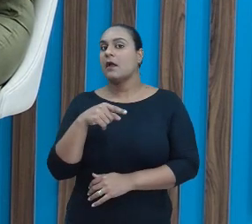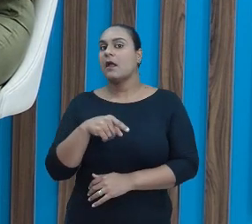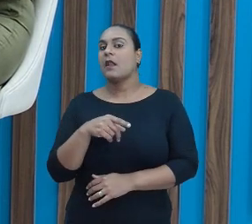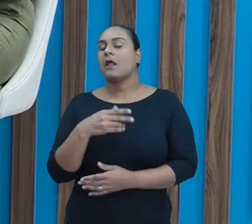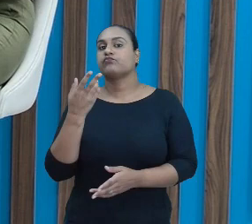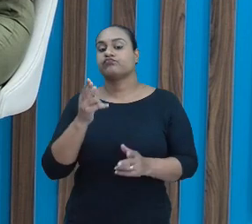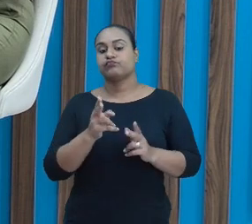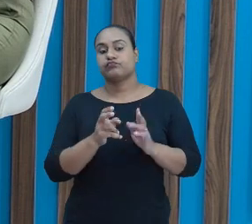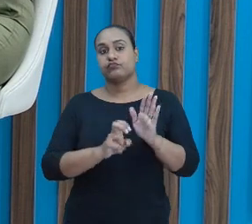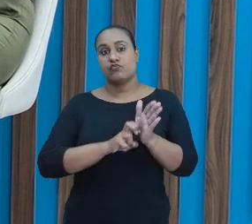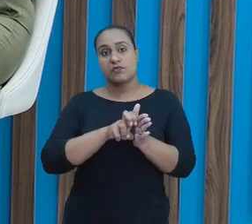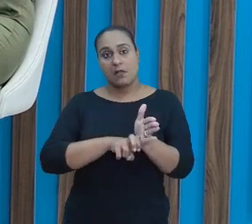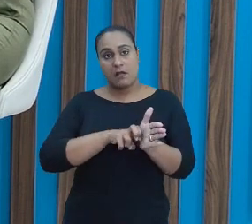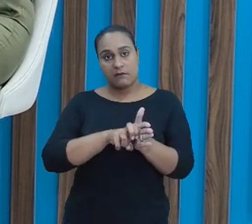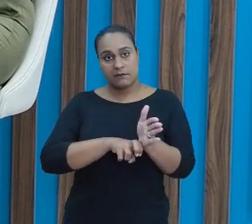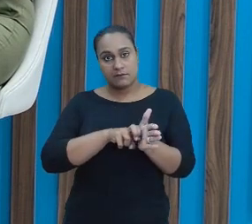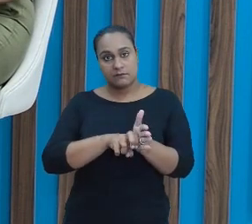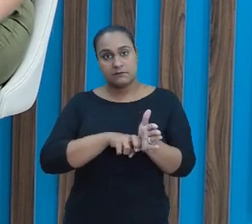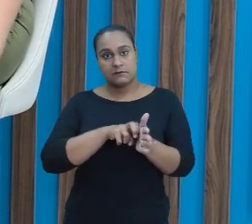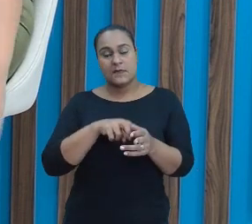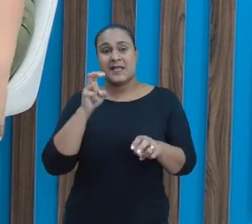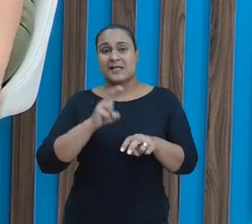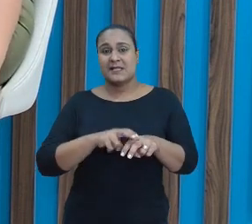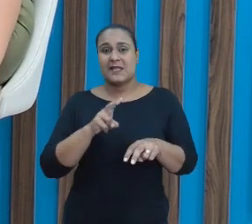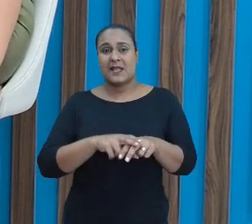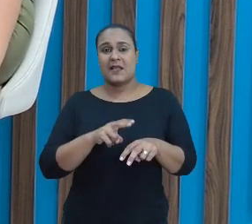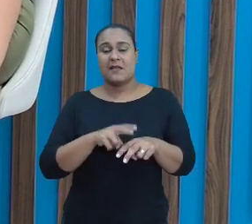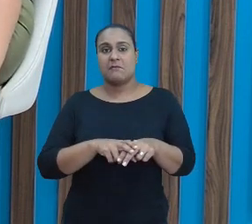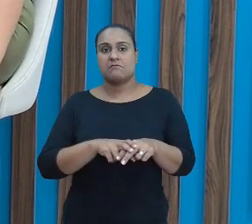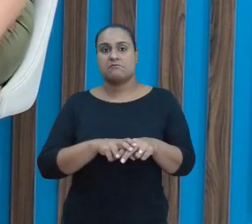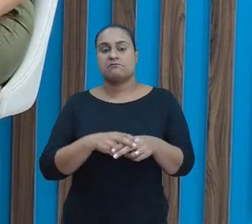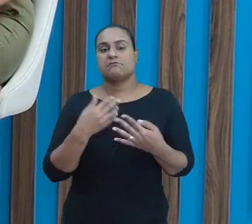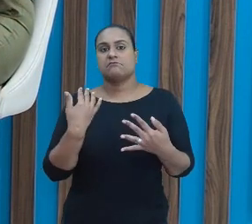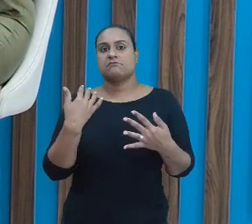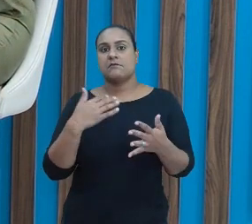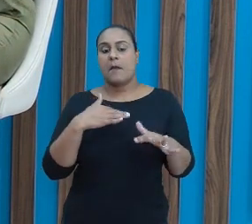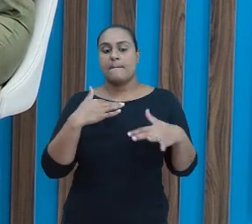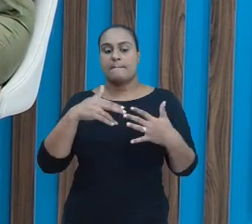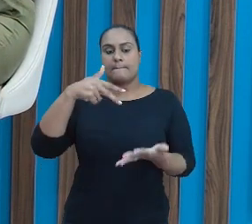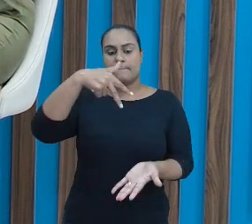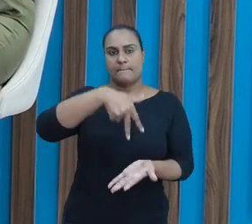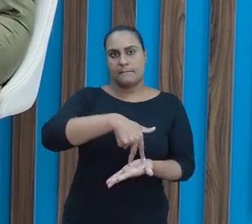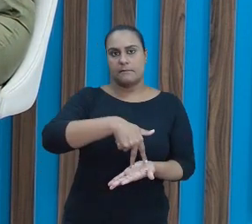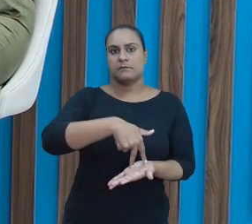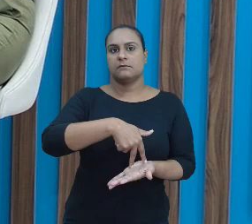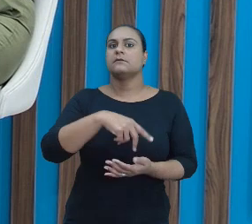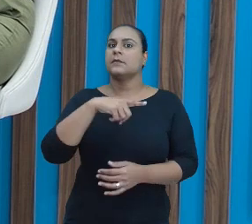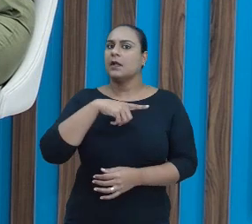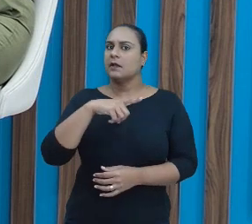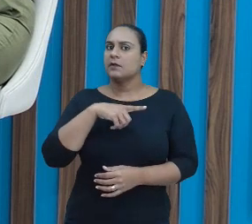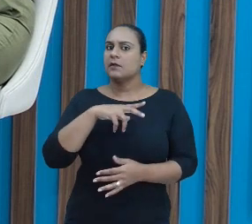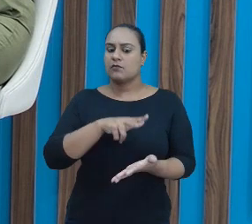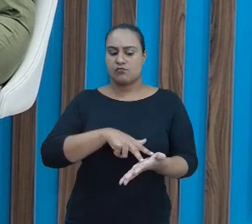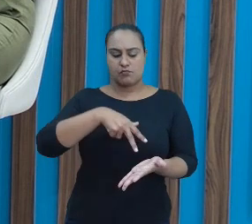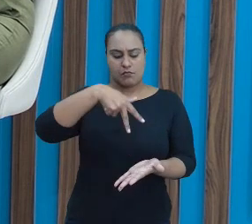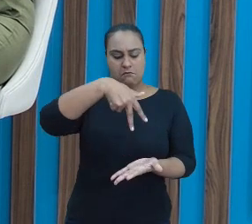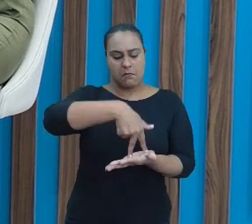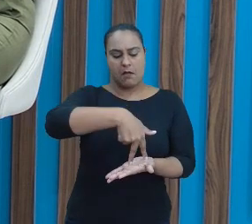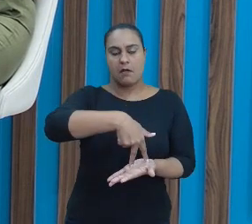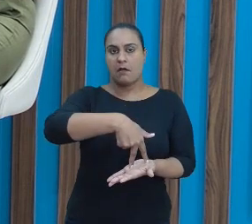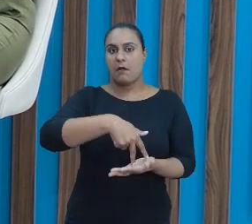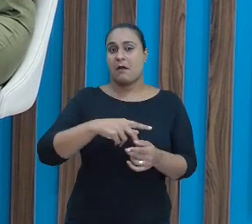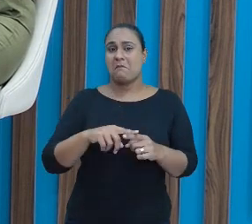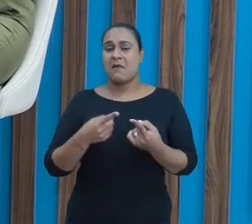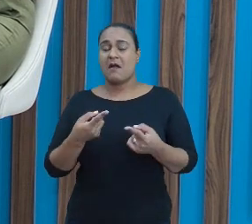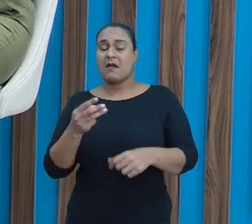cadeira de roda. E ela ficava sempre numa posição em pé. A cadeira de roda dava a estrutura para que ela ficasse em pé.